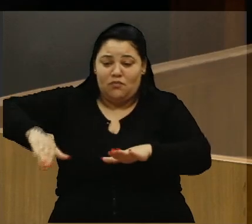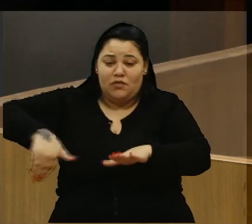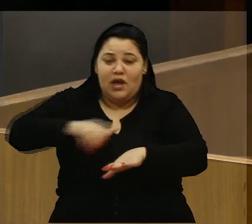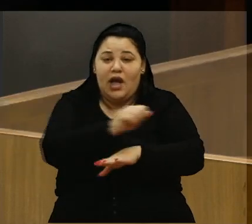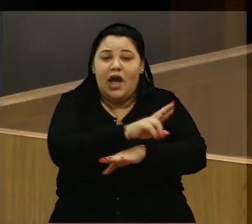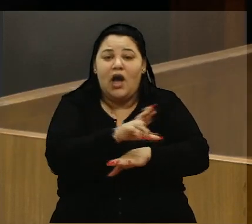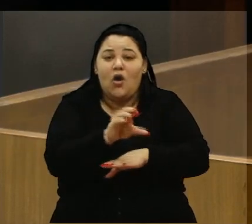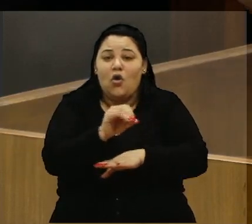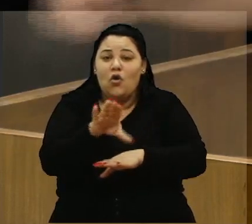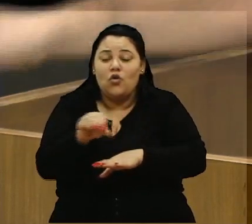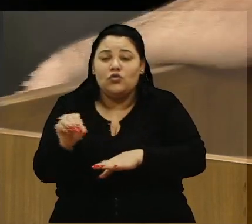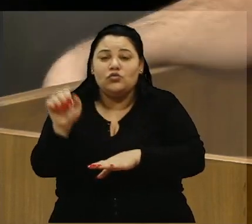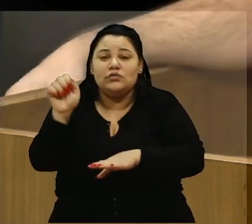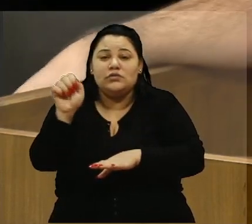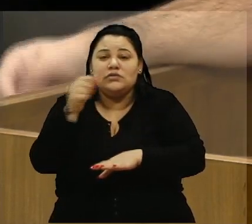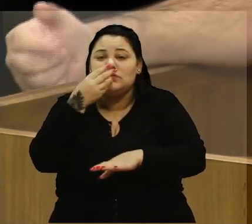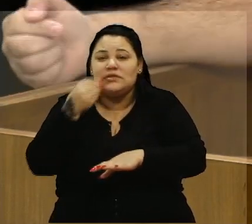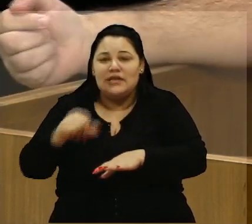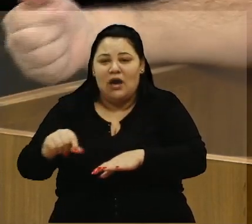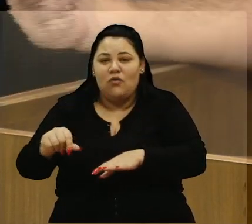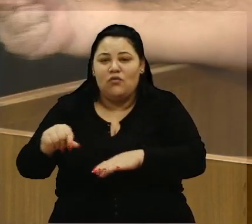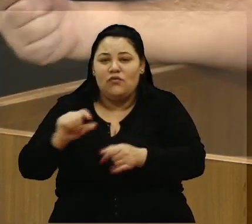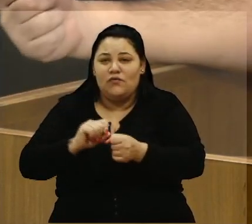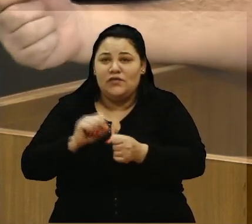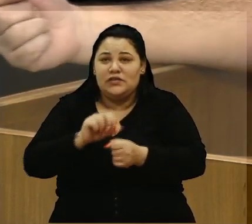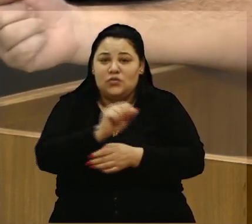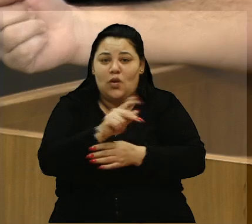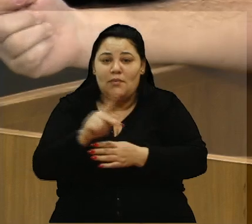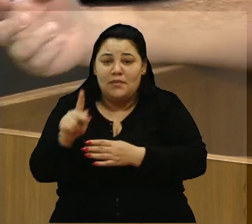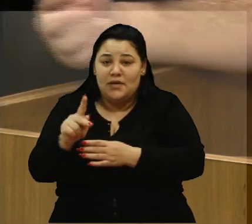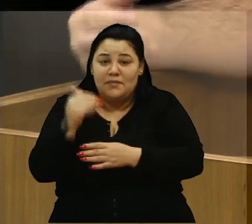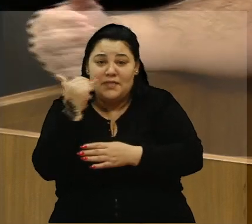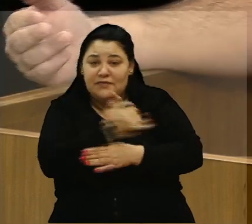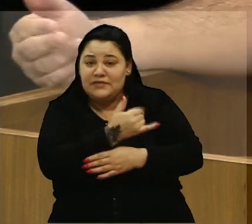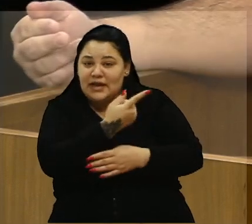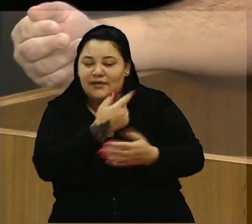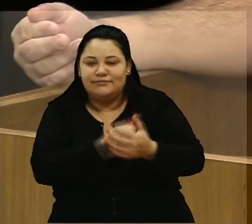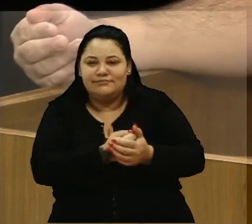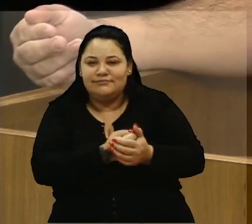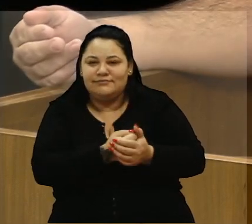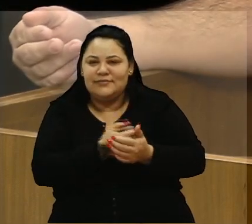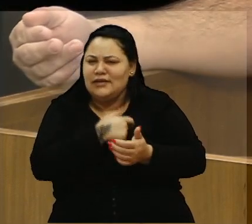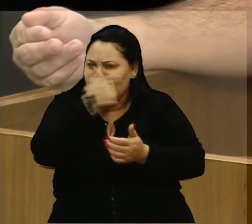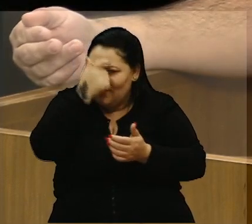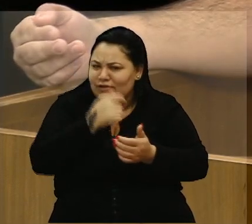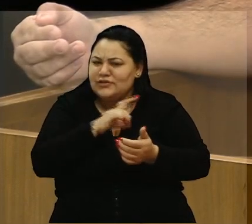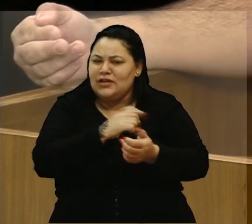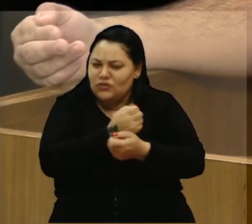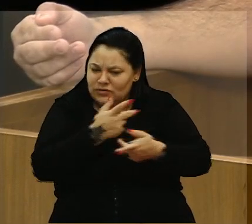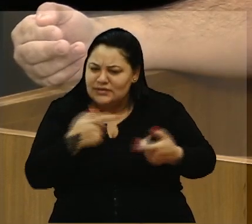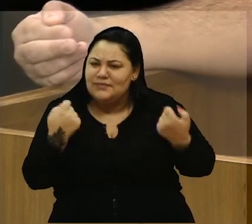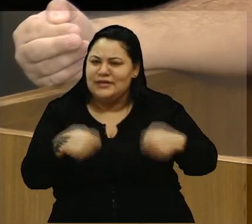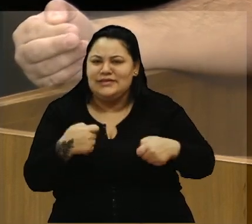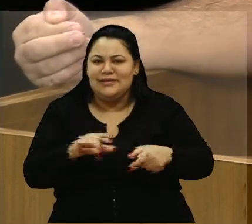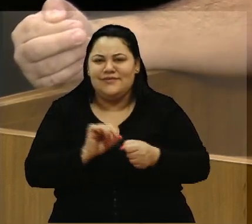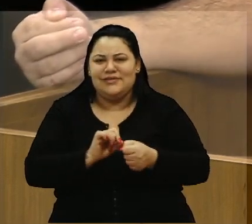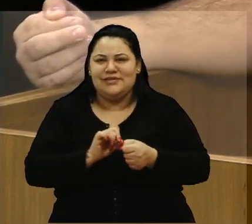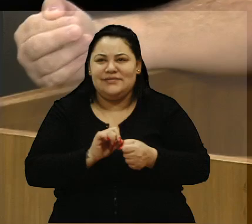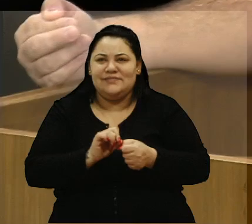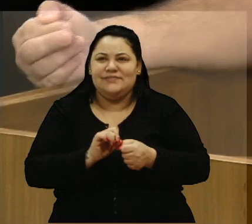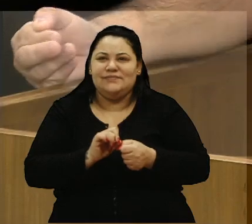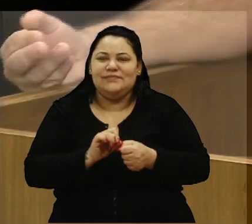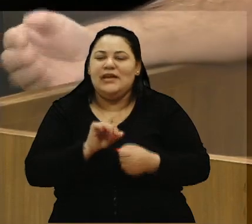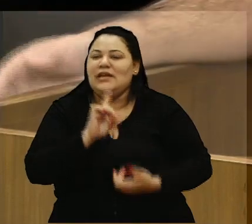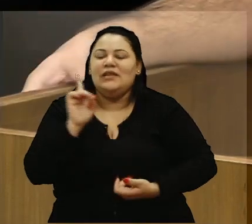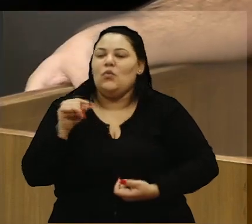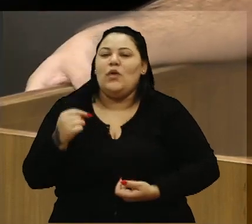layover, fez um aplicativo para avisar as pessoas de consultas. Eu acho que tem coisas que são necessárias. E não é a